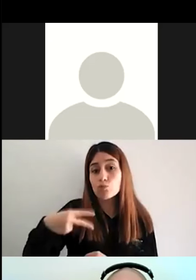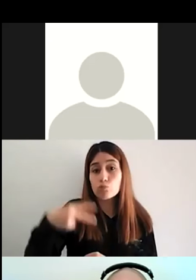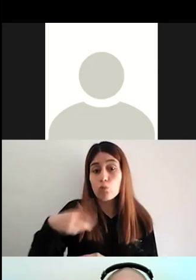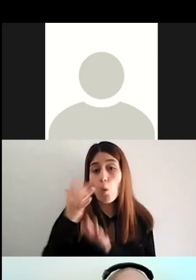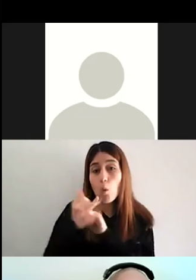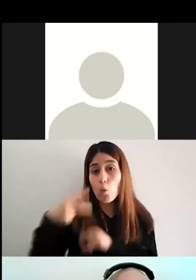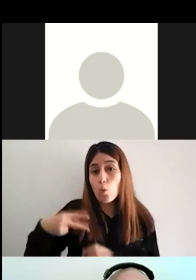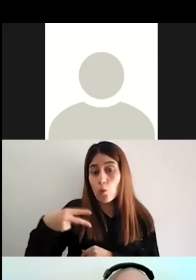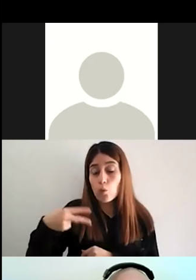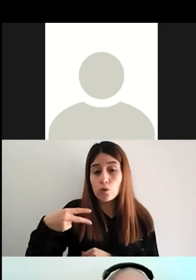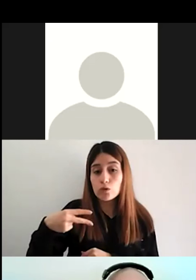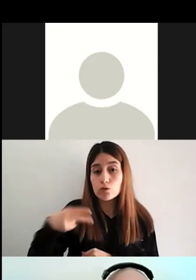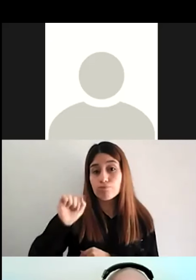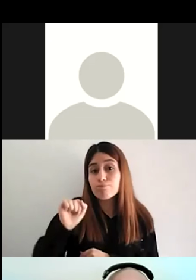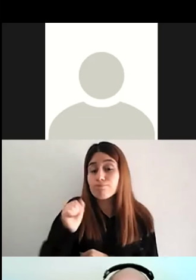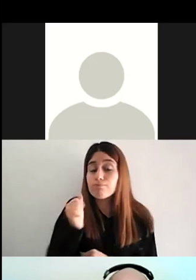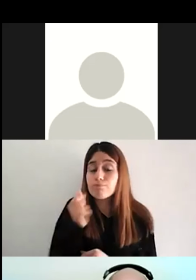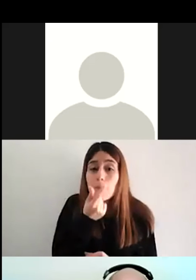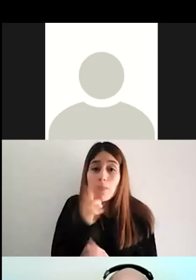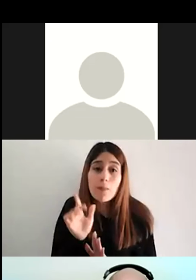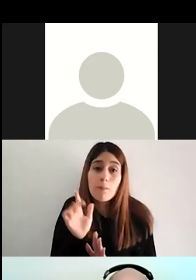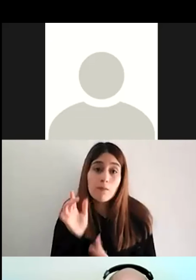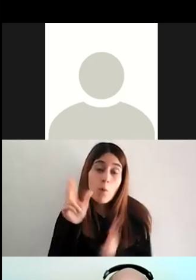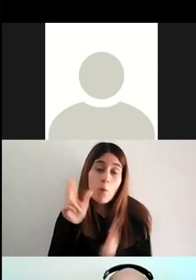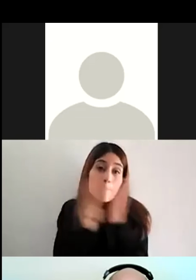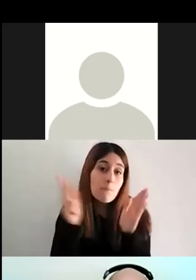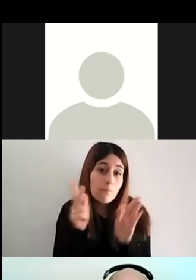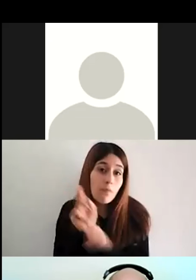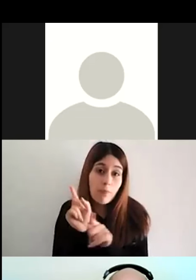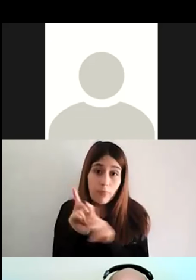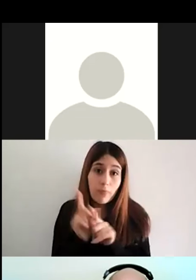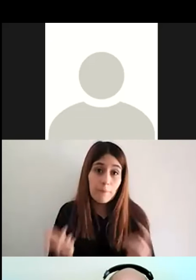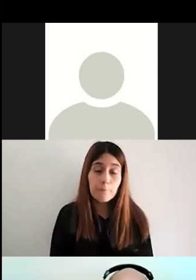indicações como órfãos, portanto aprovadas como órfãos.